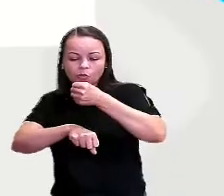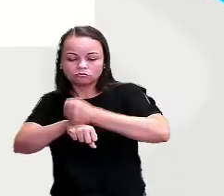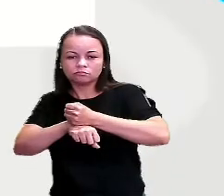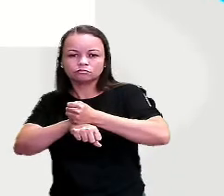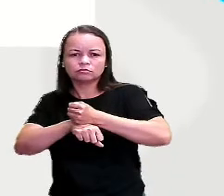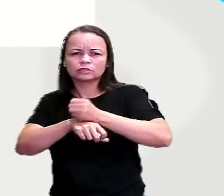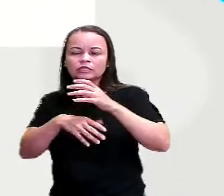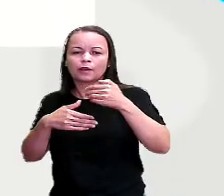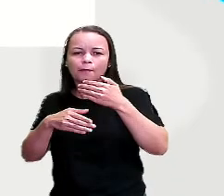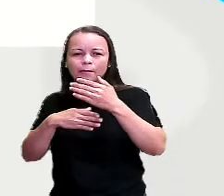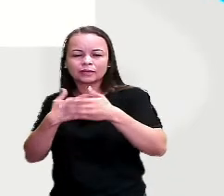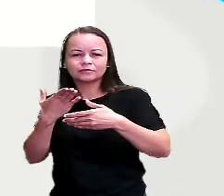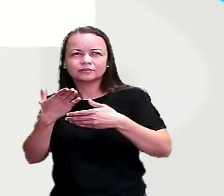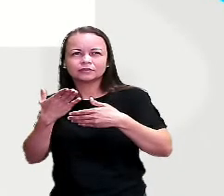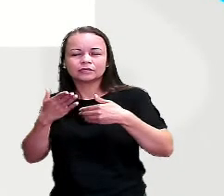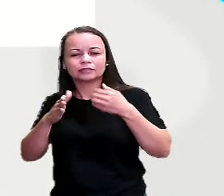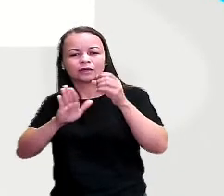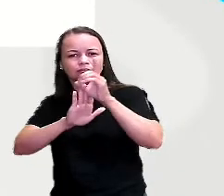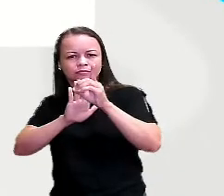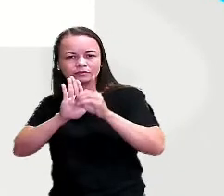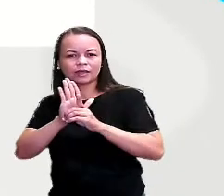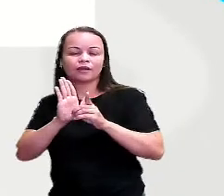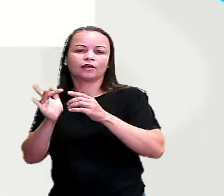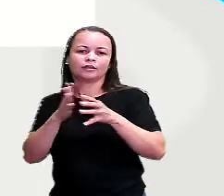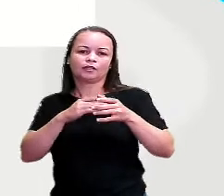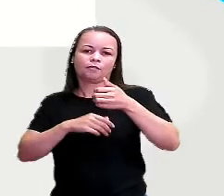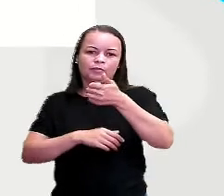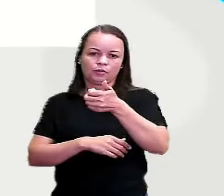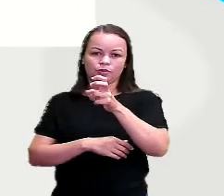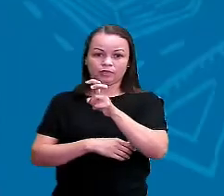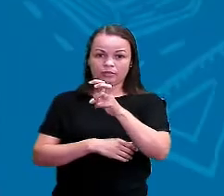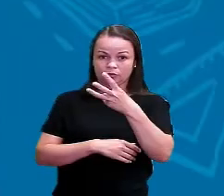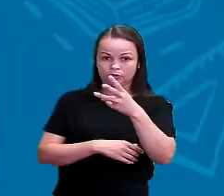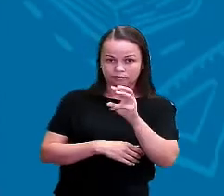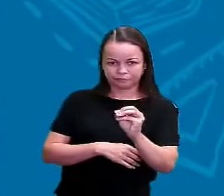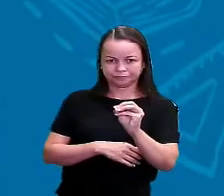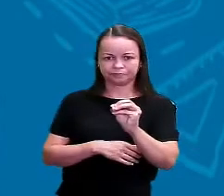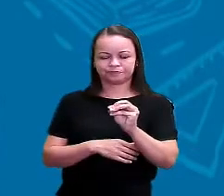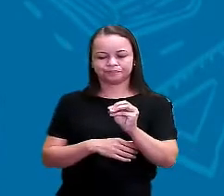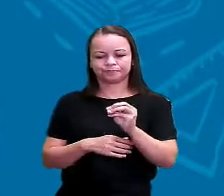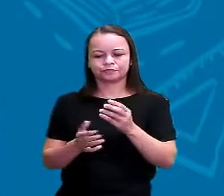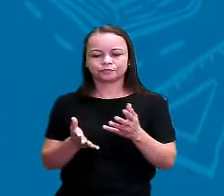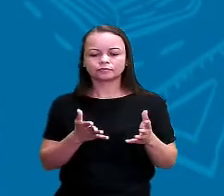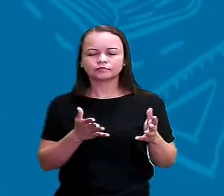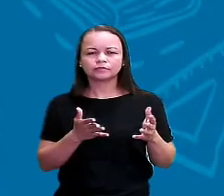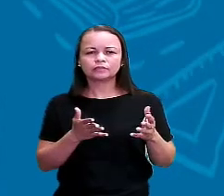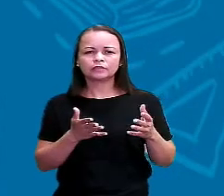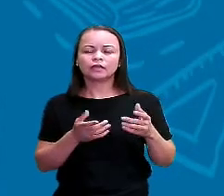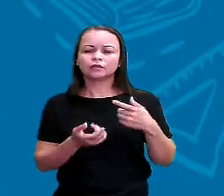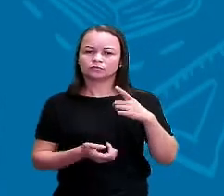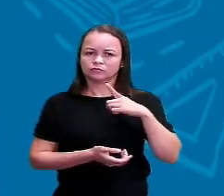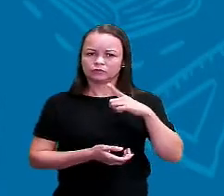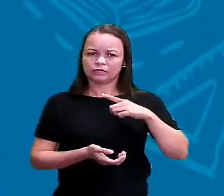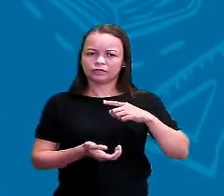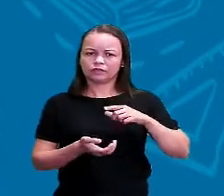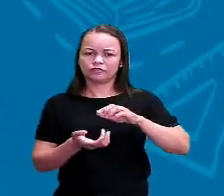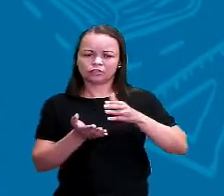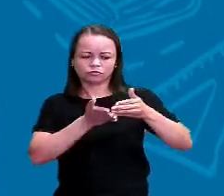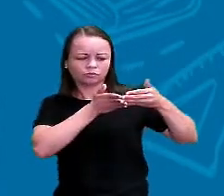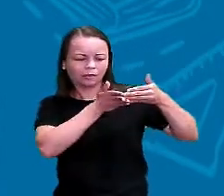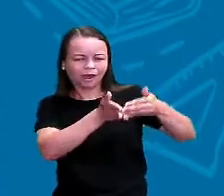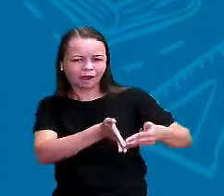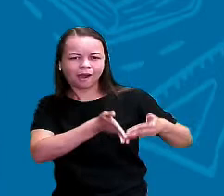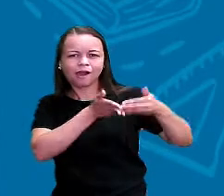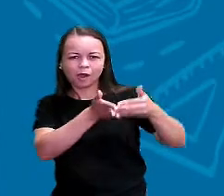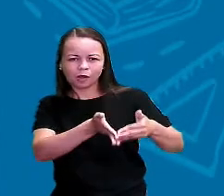a partir da década de 1530. Então, olha só. Tinham as grandes navegações, certo? Eram expedições